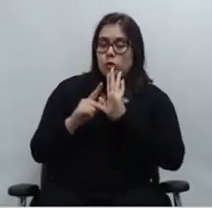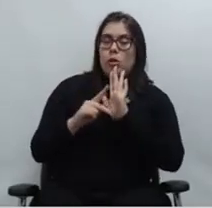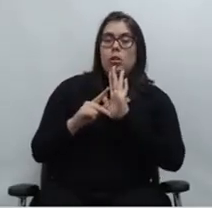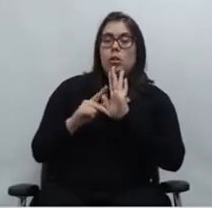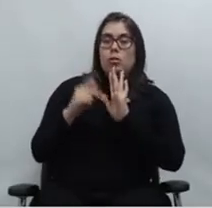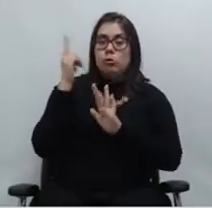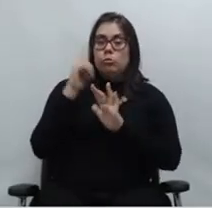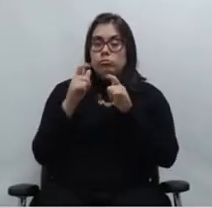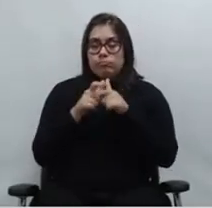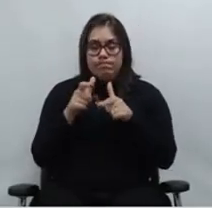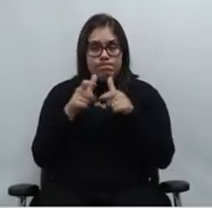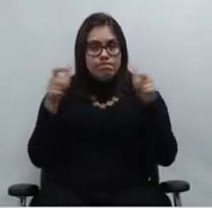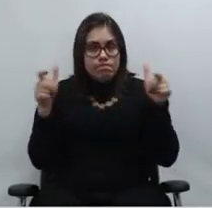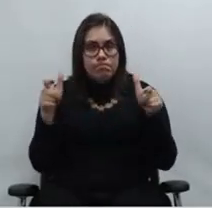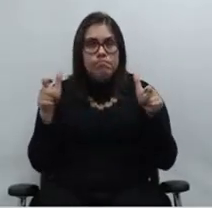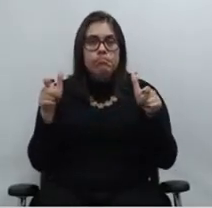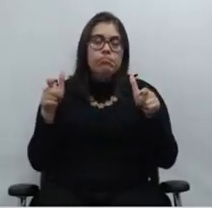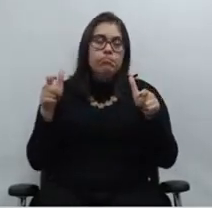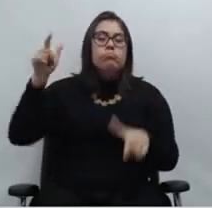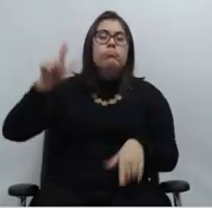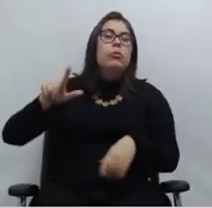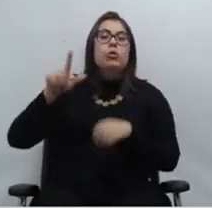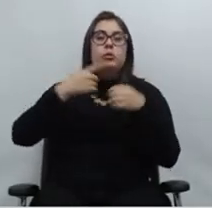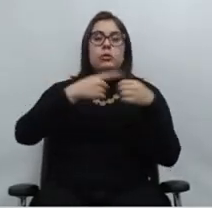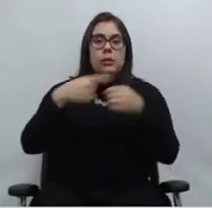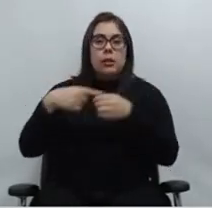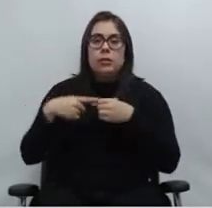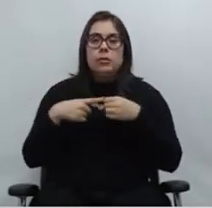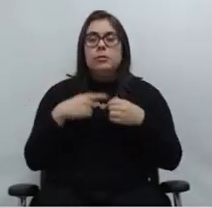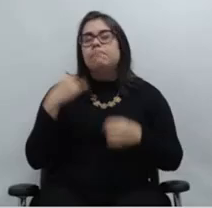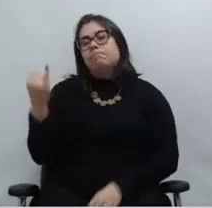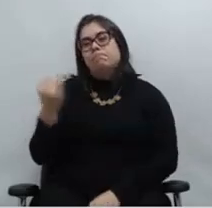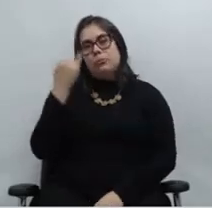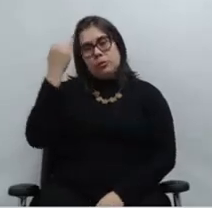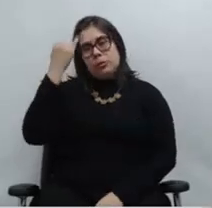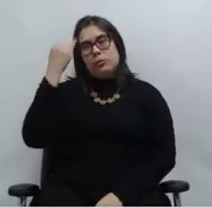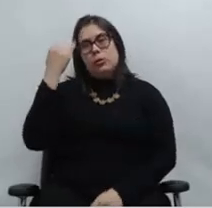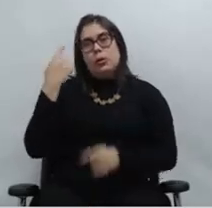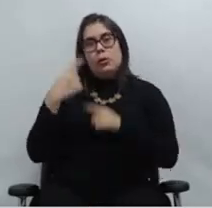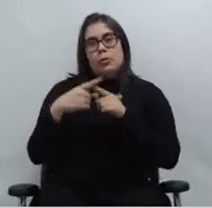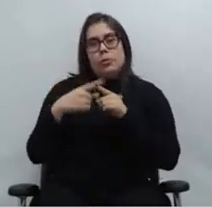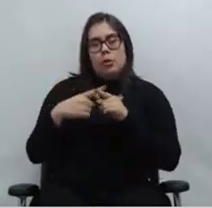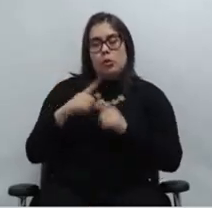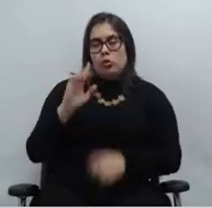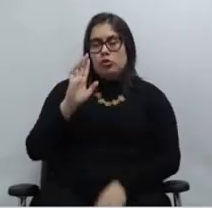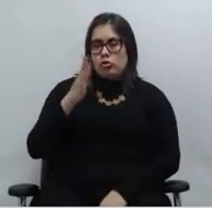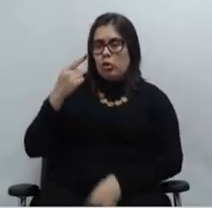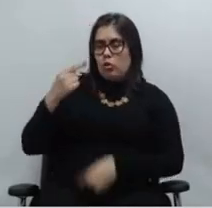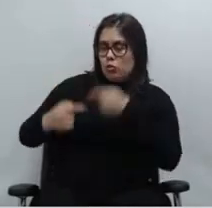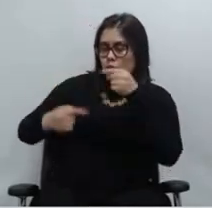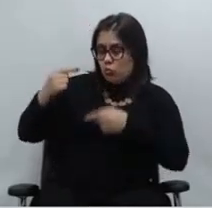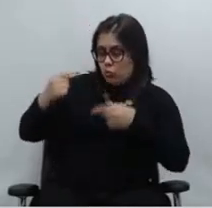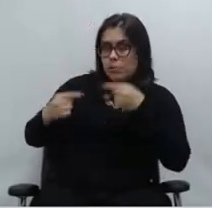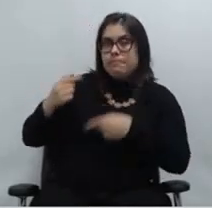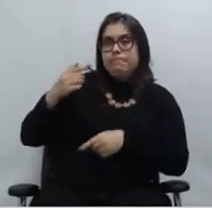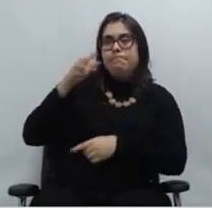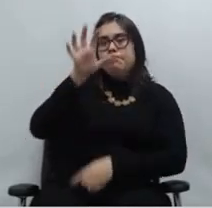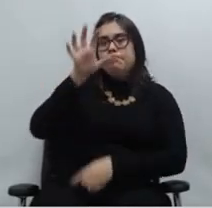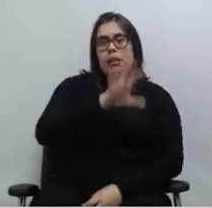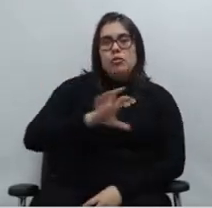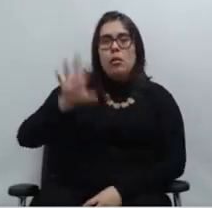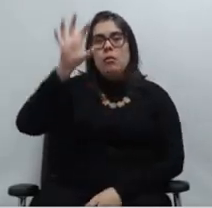expansão, talvez para uma outra cidade, além da sede da regional, muito importante, porque como a gente discutiu, até para que os colegas saibam, as regionais são